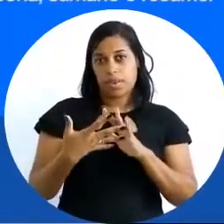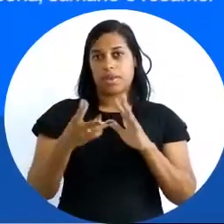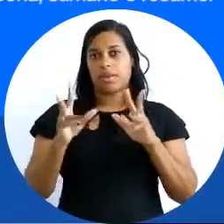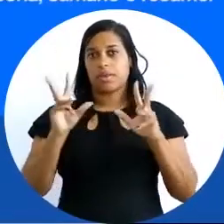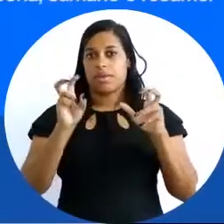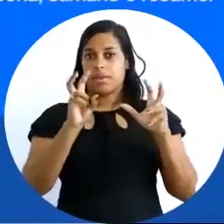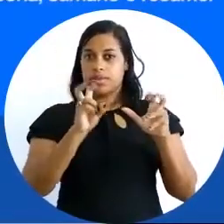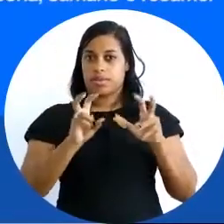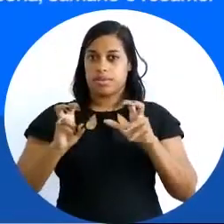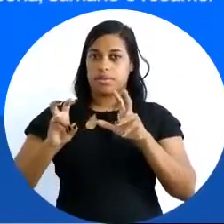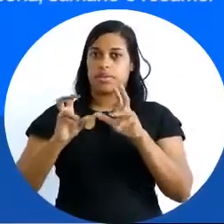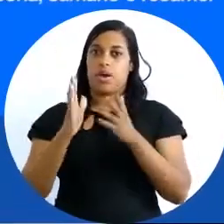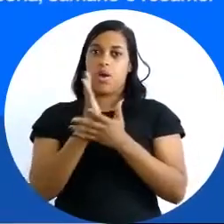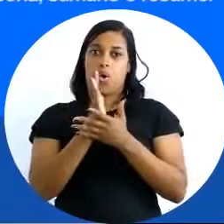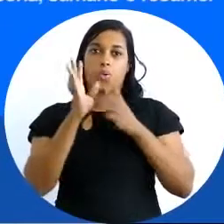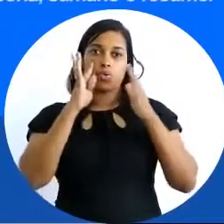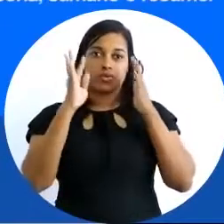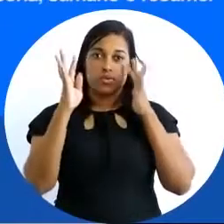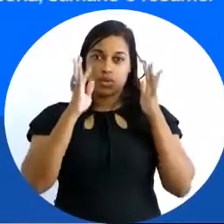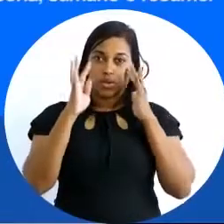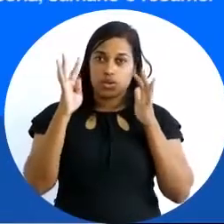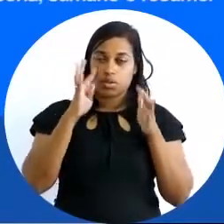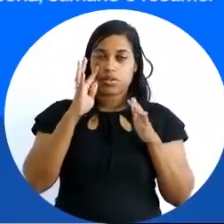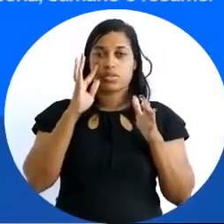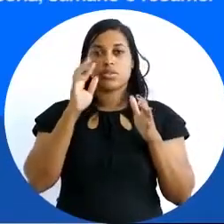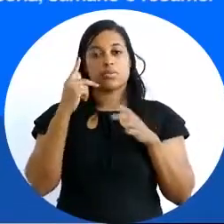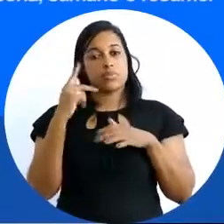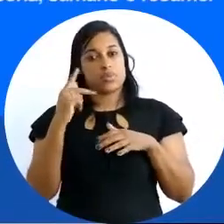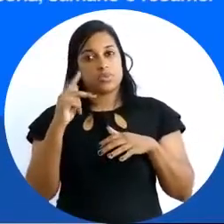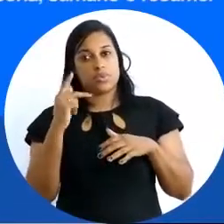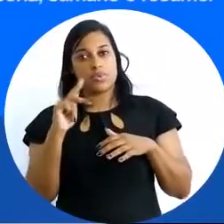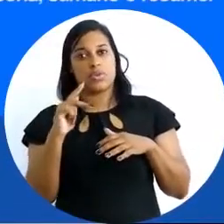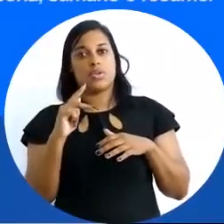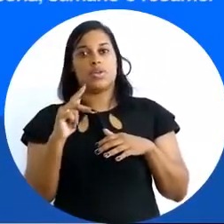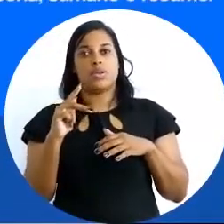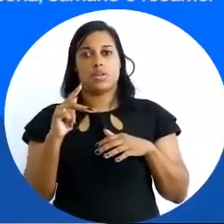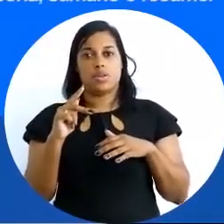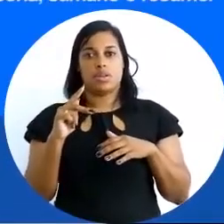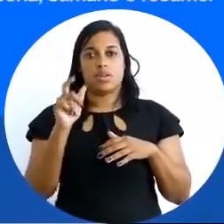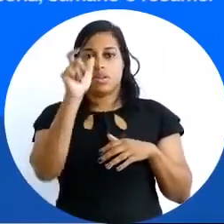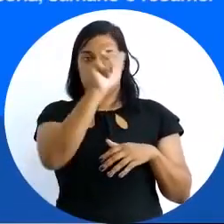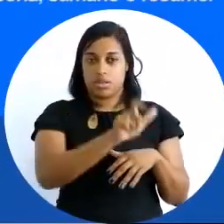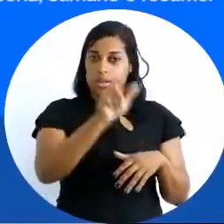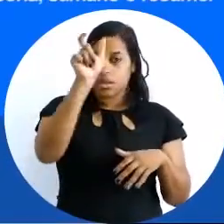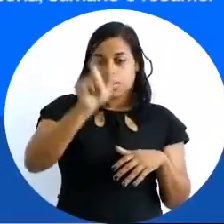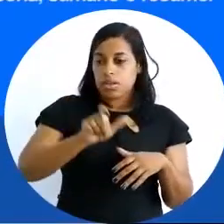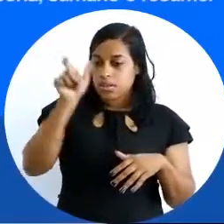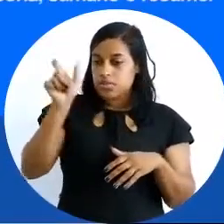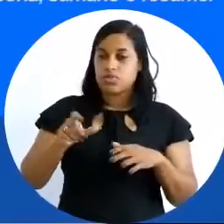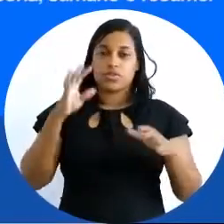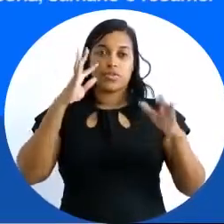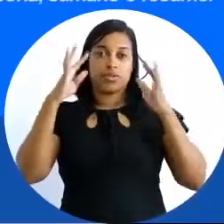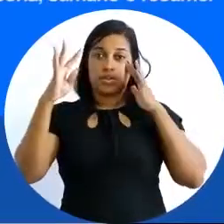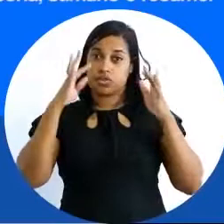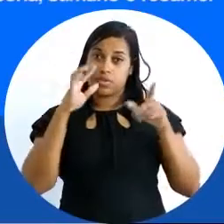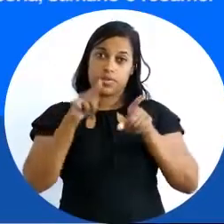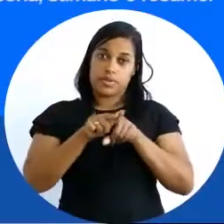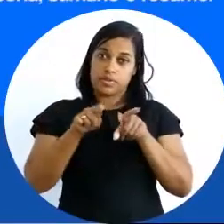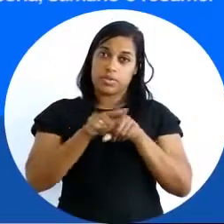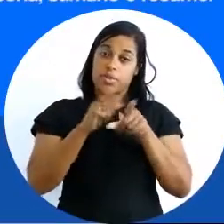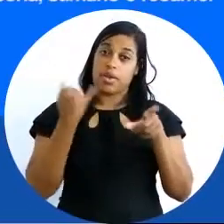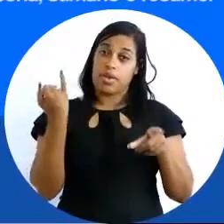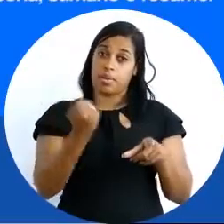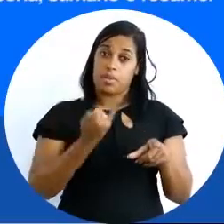determinados trechos sobre alguns filósofos, sobre a sua obra, sobre as suas características filosóficas, então é importante que eu